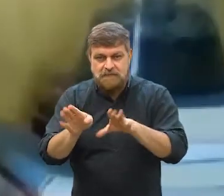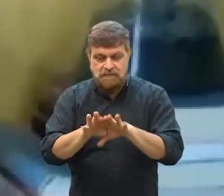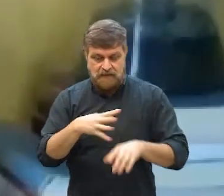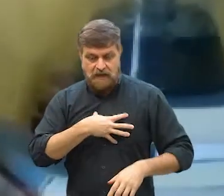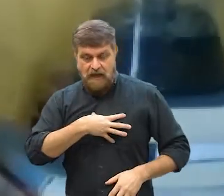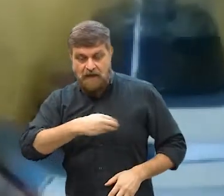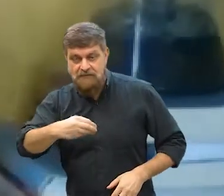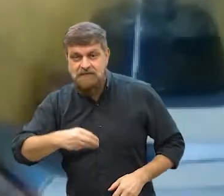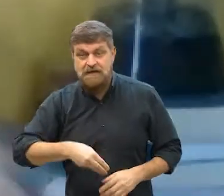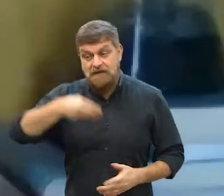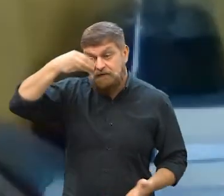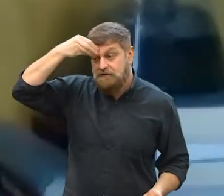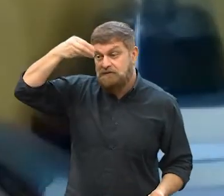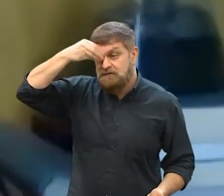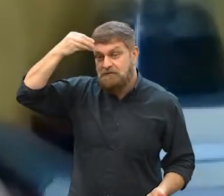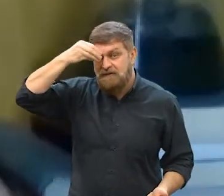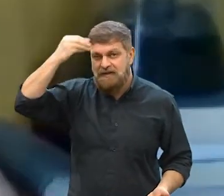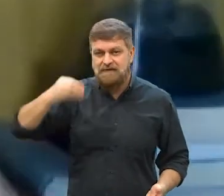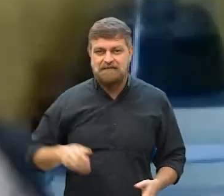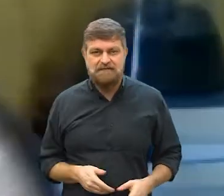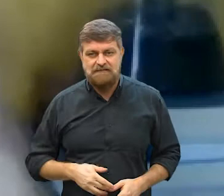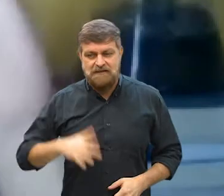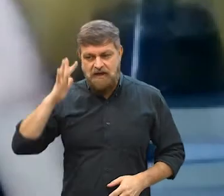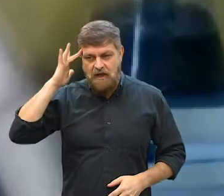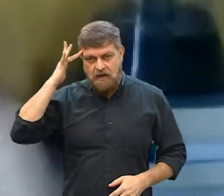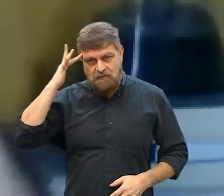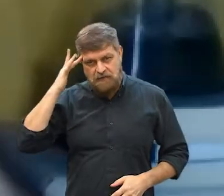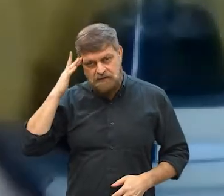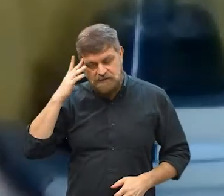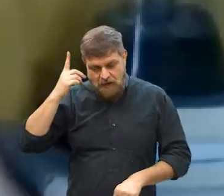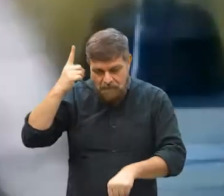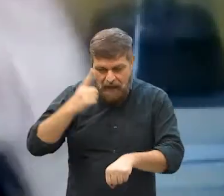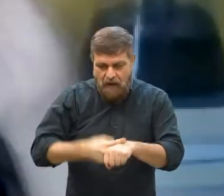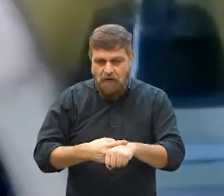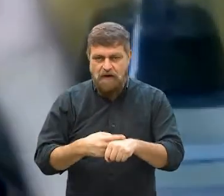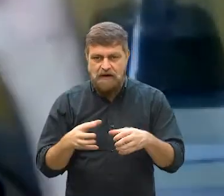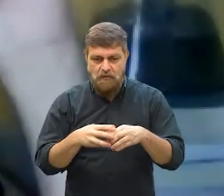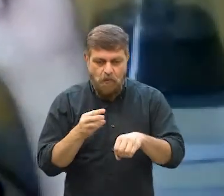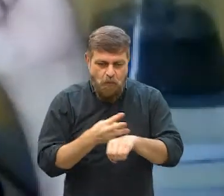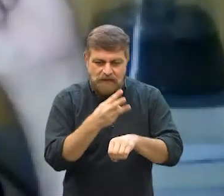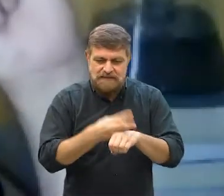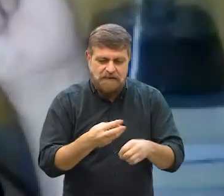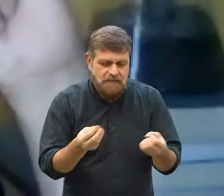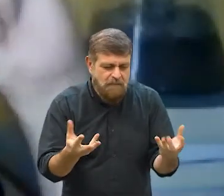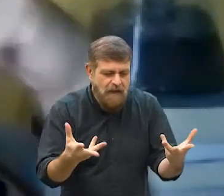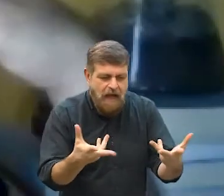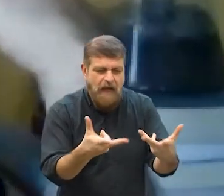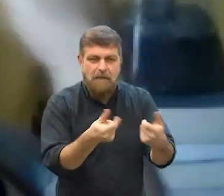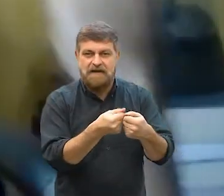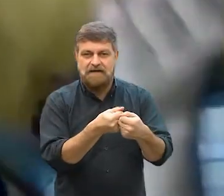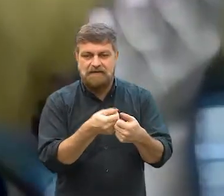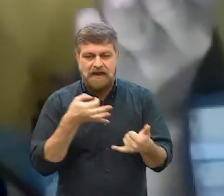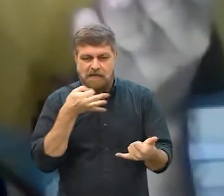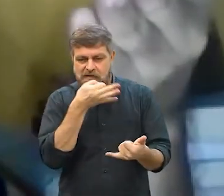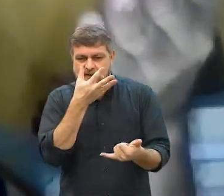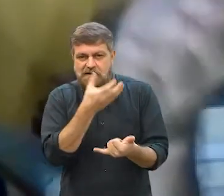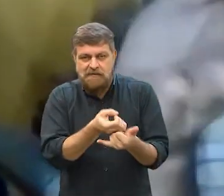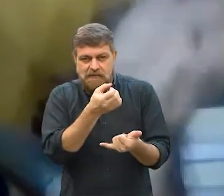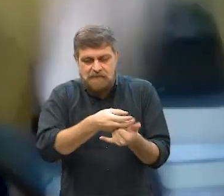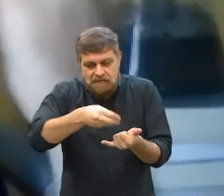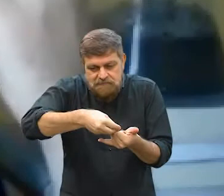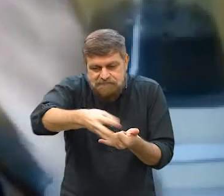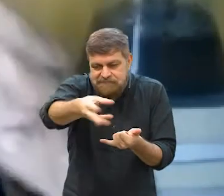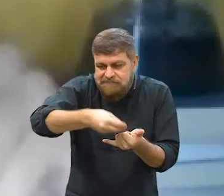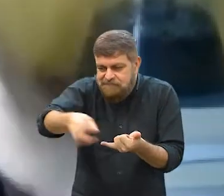né Então é eu acho que é um bom momento viu que o WhatsApp também é uma maravilha ela produtos de áudio aí que os